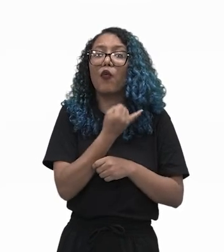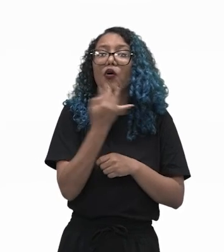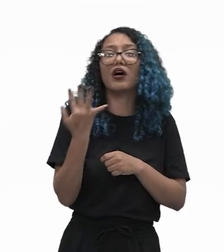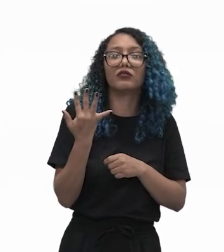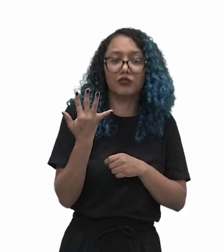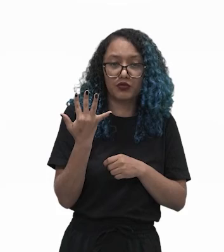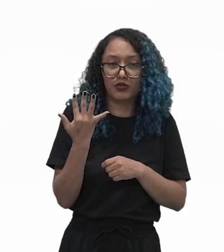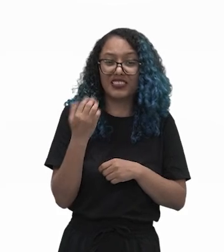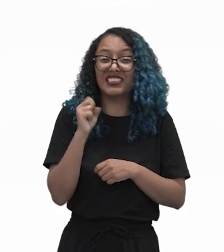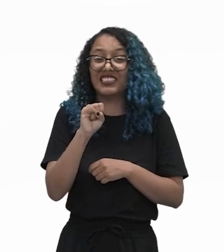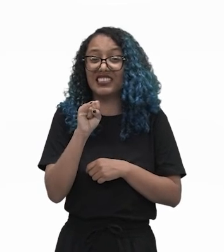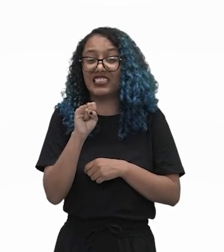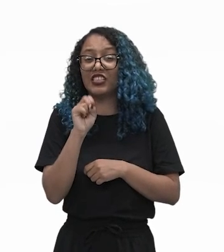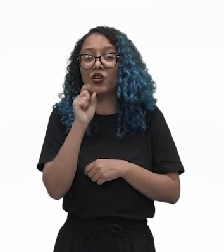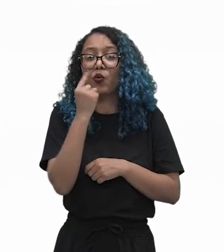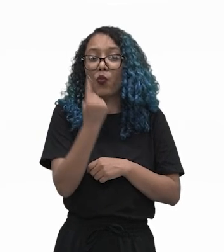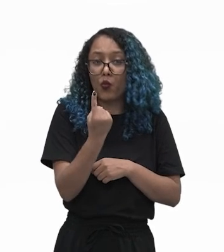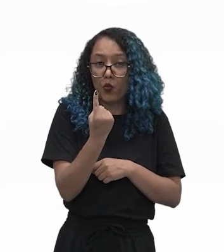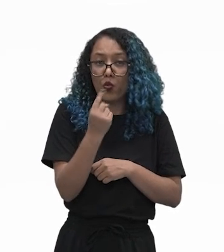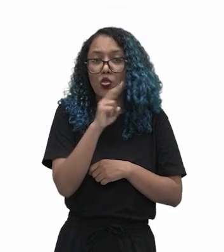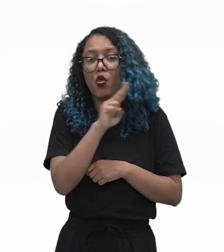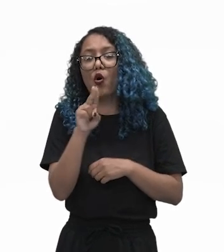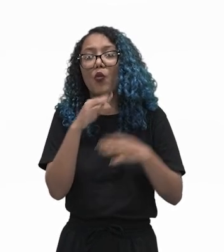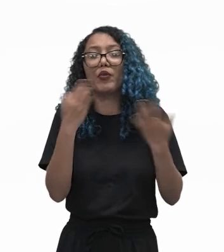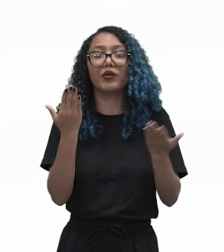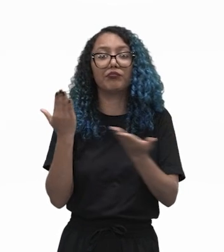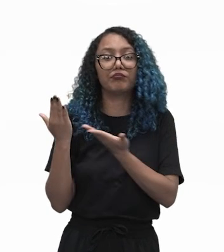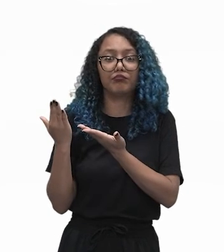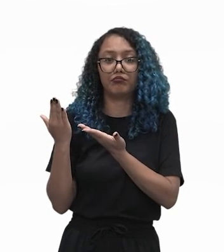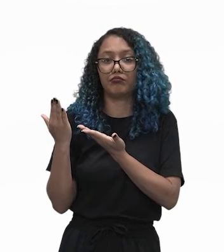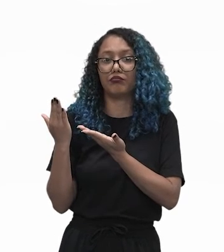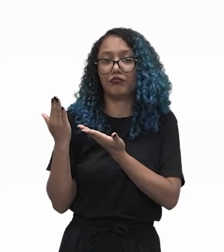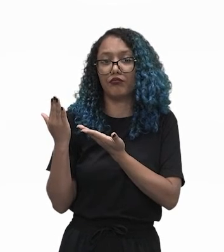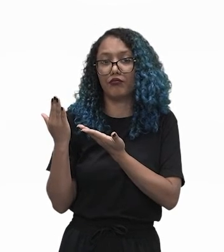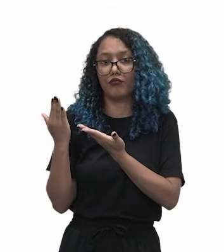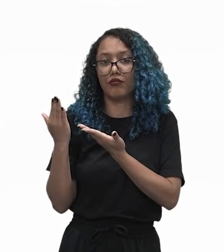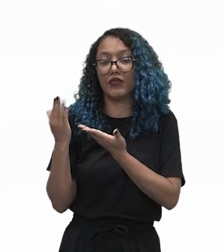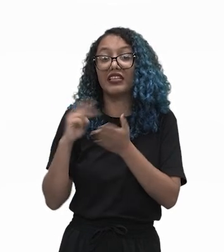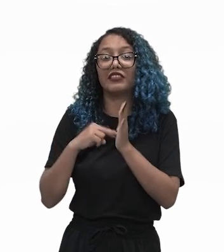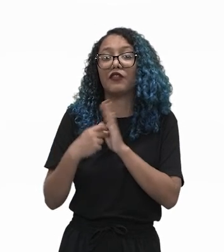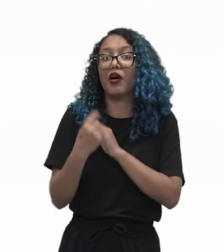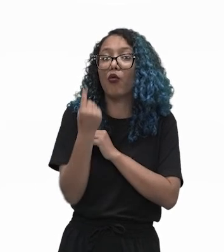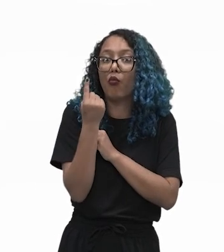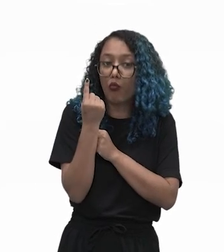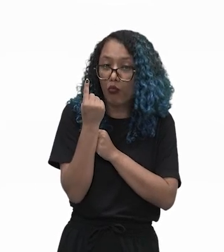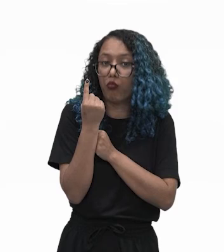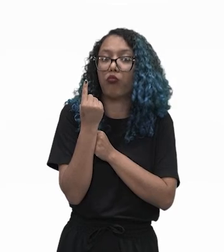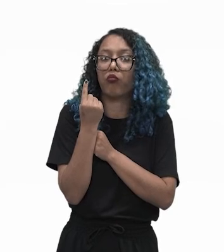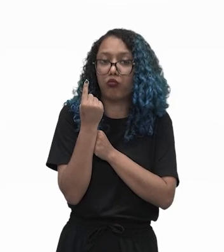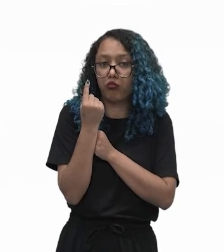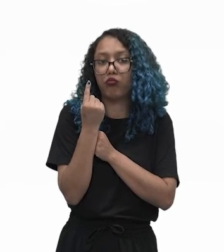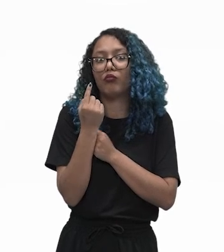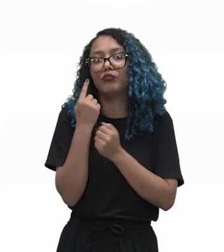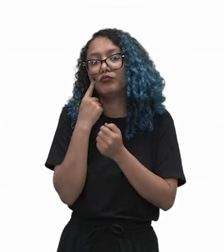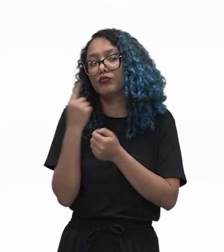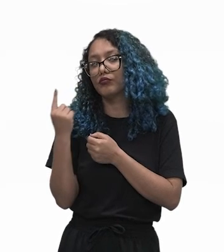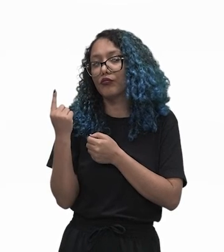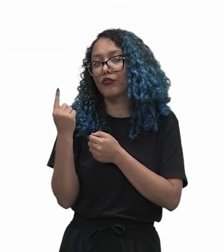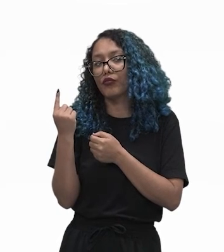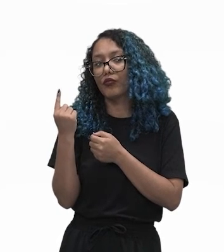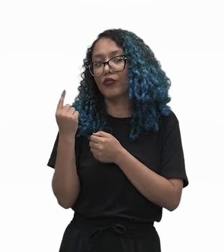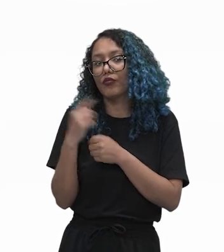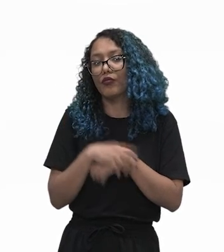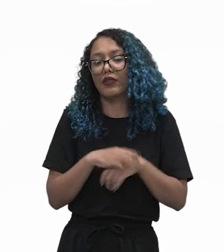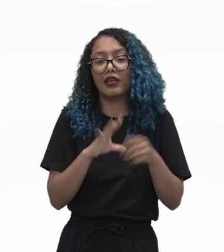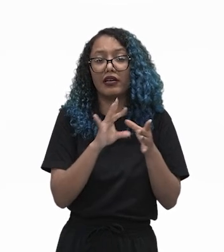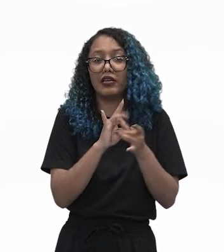um núcleo aromático, ela é mononuclear. Mono significa um. Então, essa é uma cadeia carbônica que só